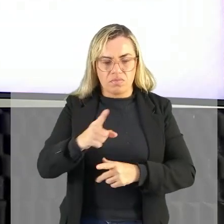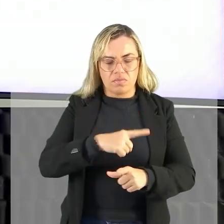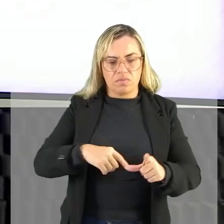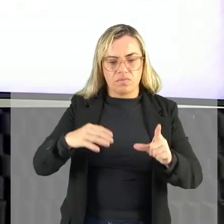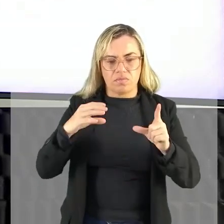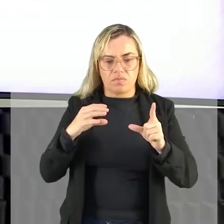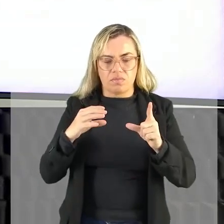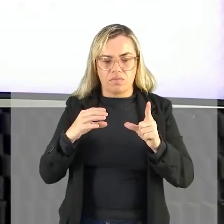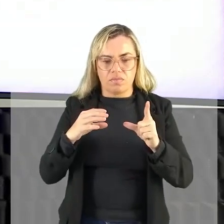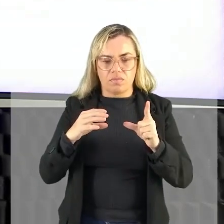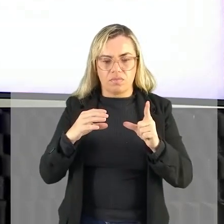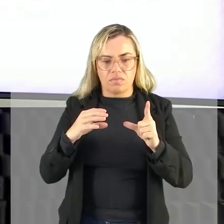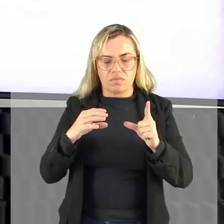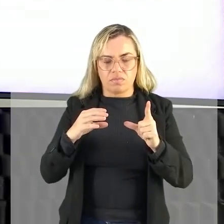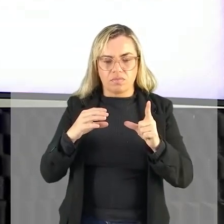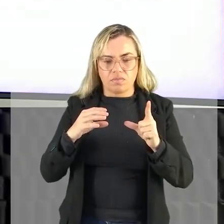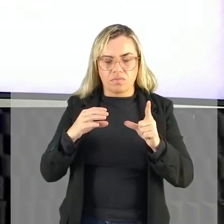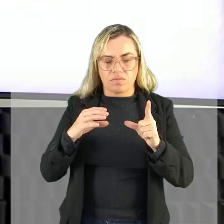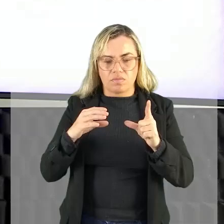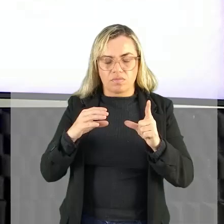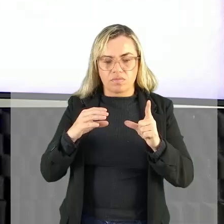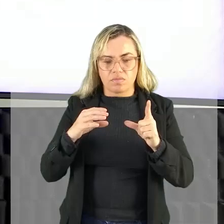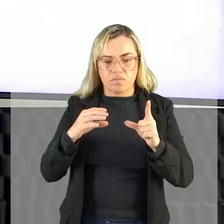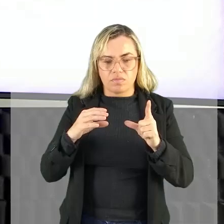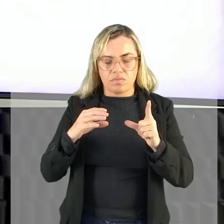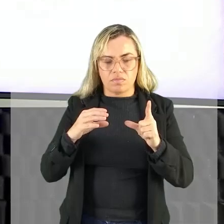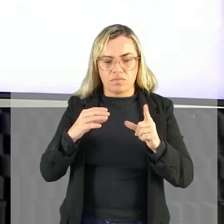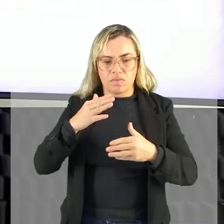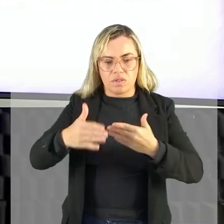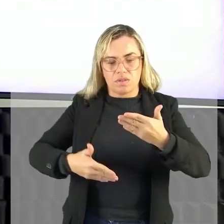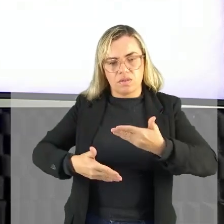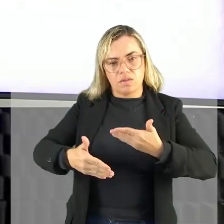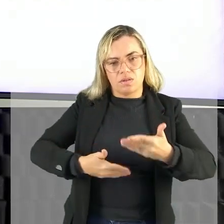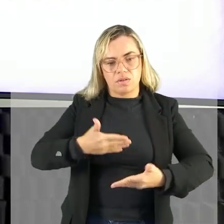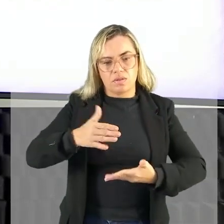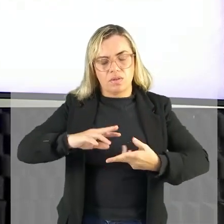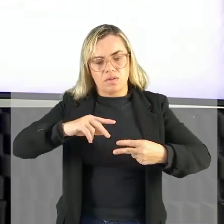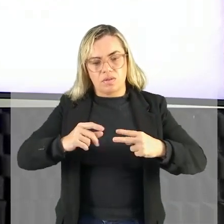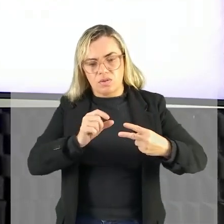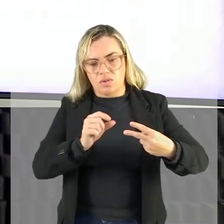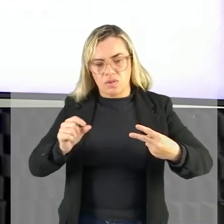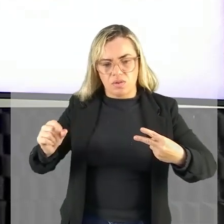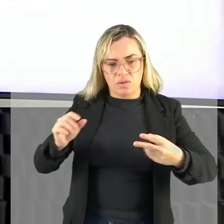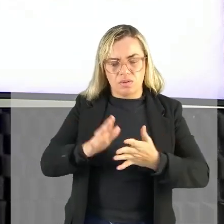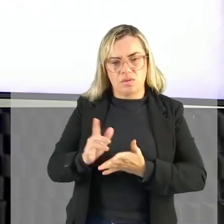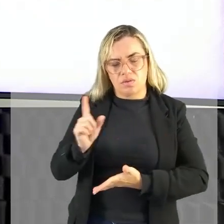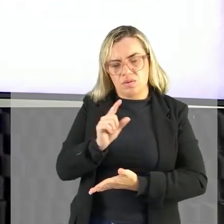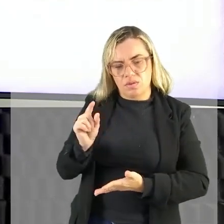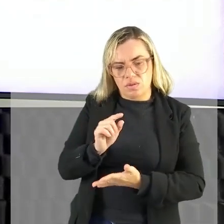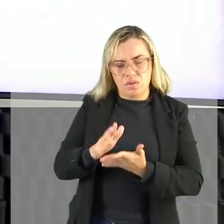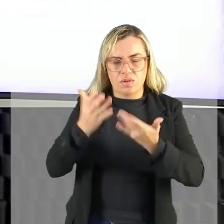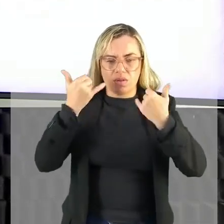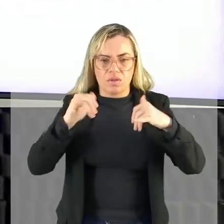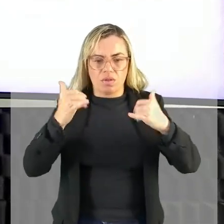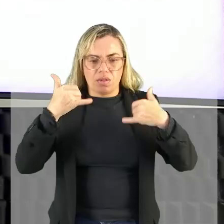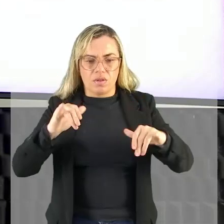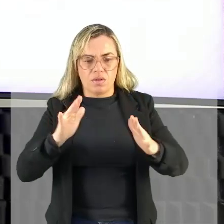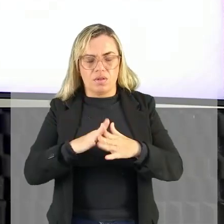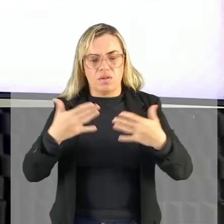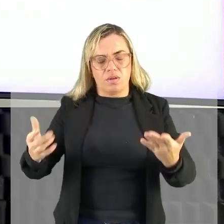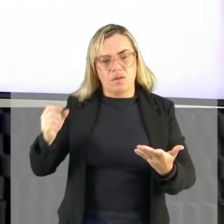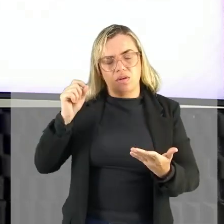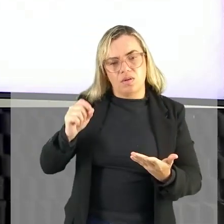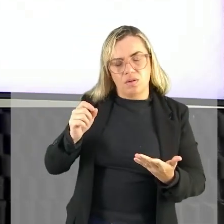Essa inativação tem como consequência a interação gênica? Não, nós estamos falando de informações